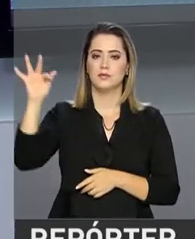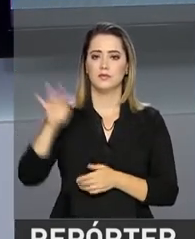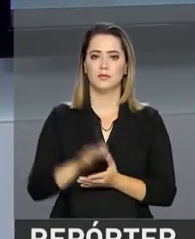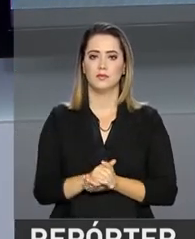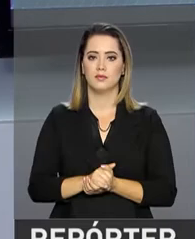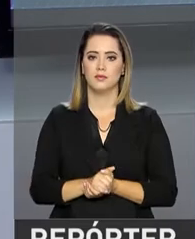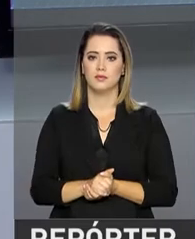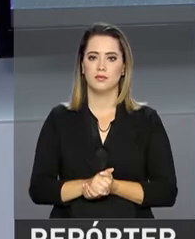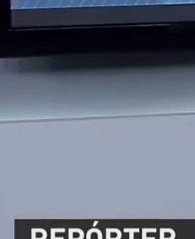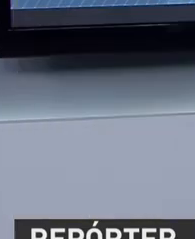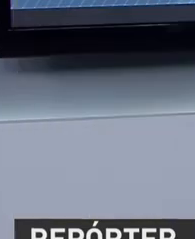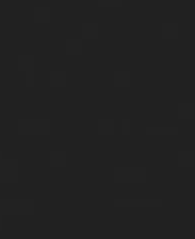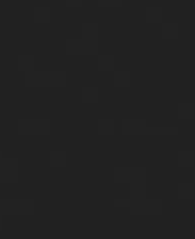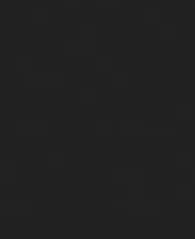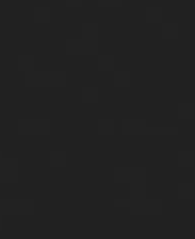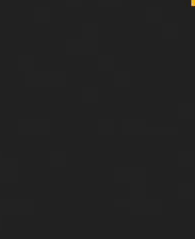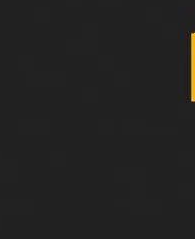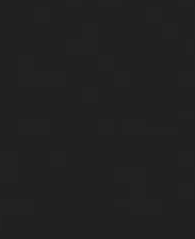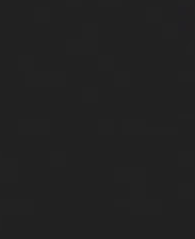federal